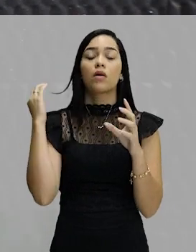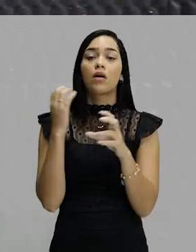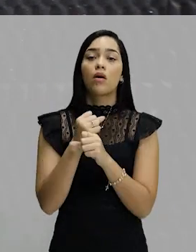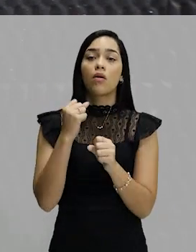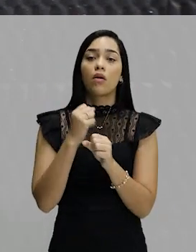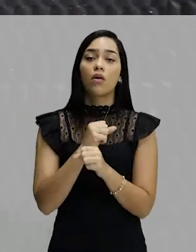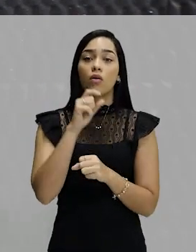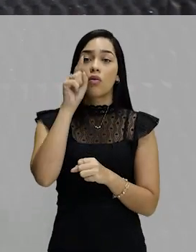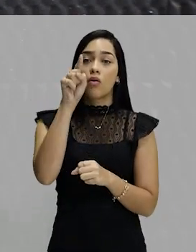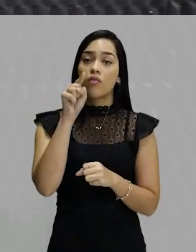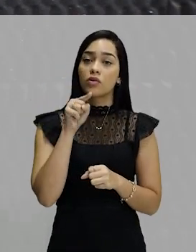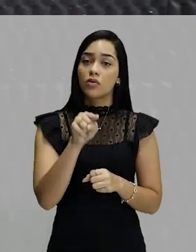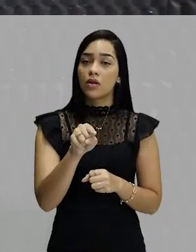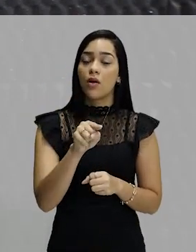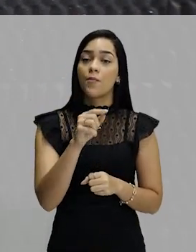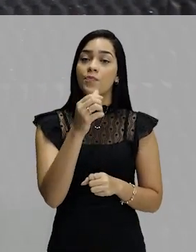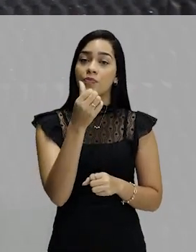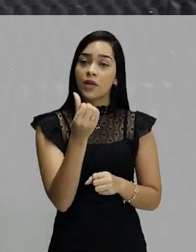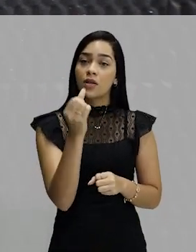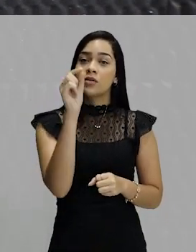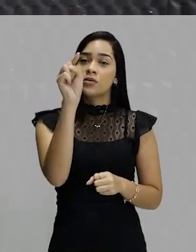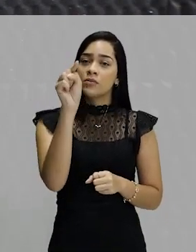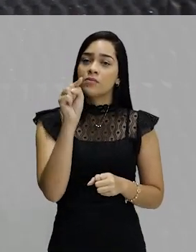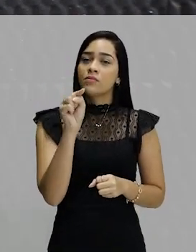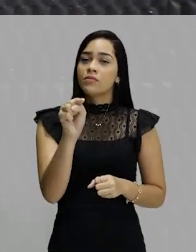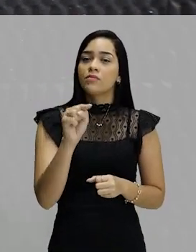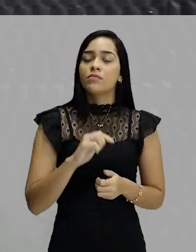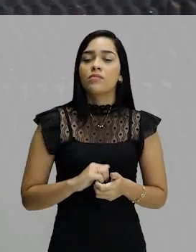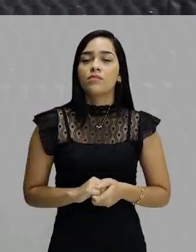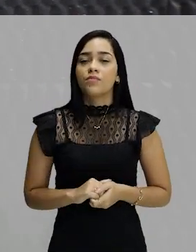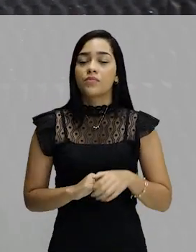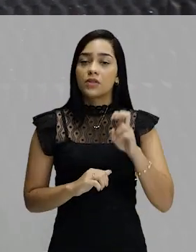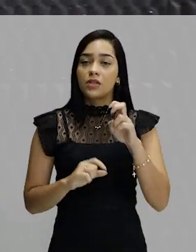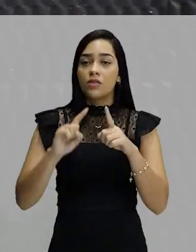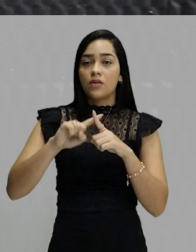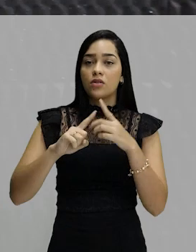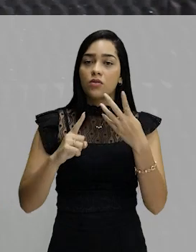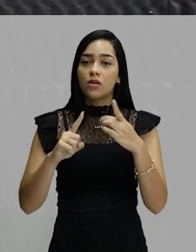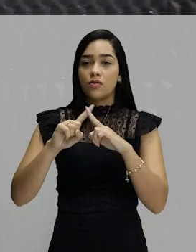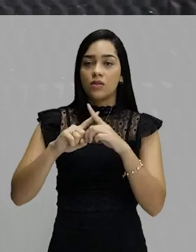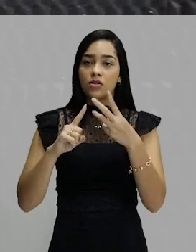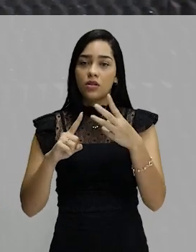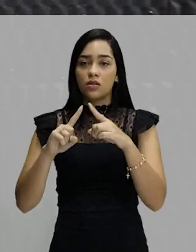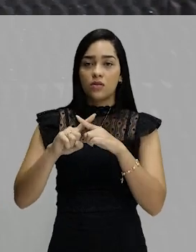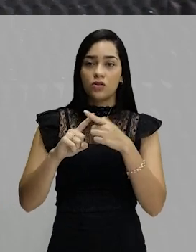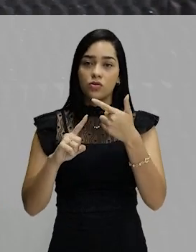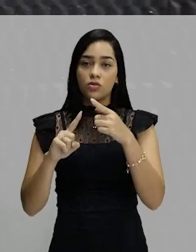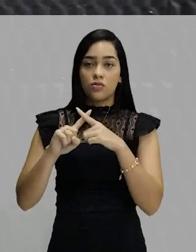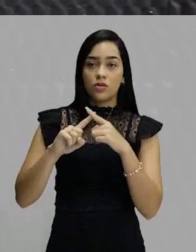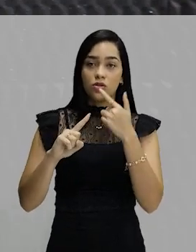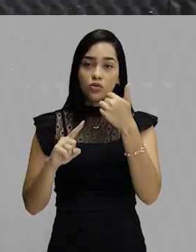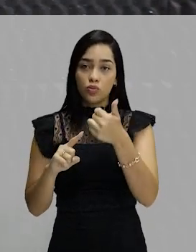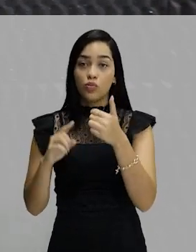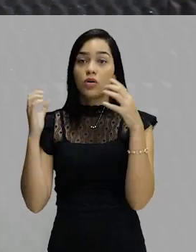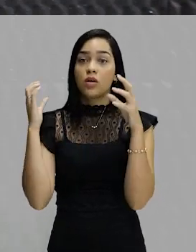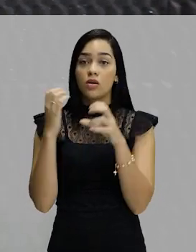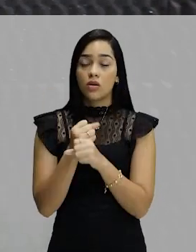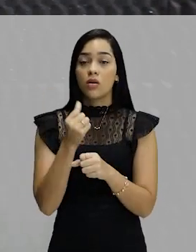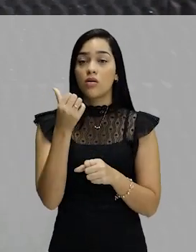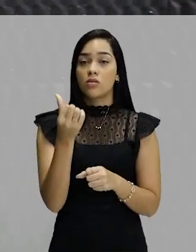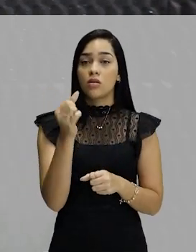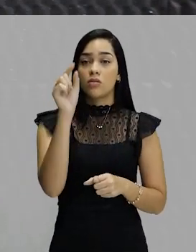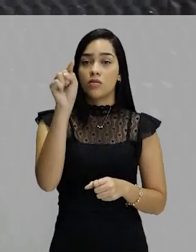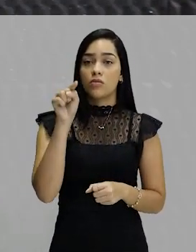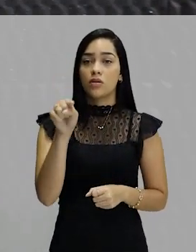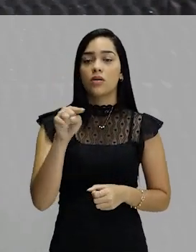calculando com um fatorial, 6 fatorial. 5 vezes 4 vezes 3 vezes 2 vezes 1 é o 6